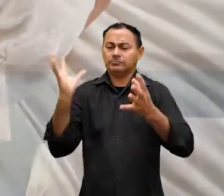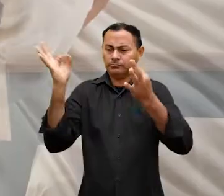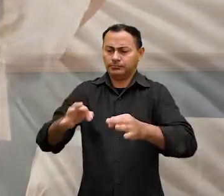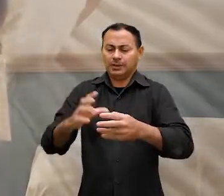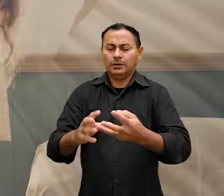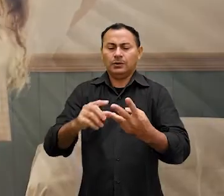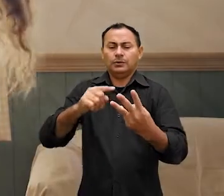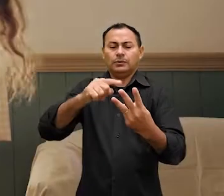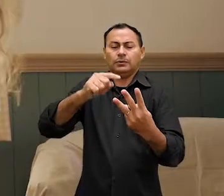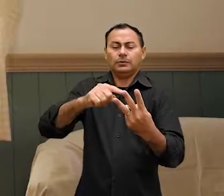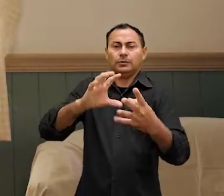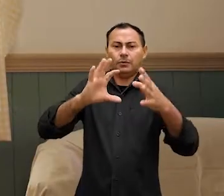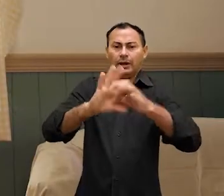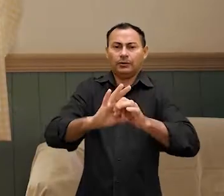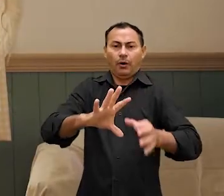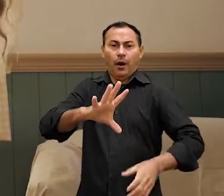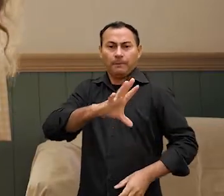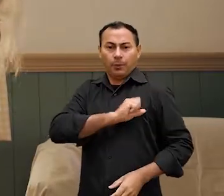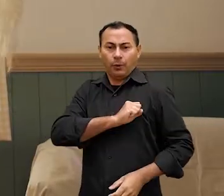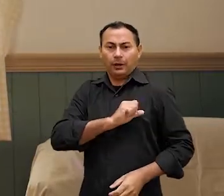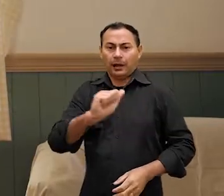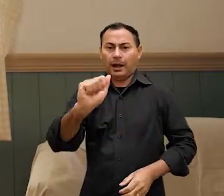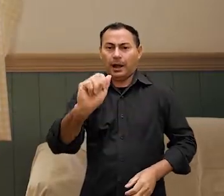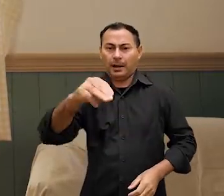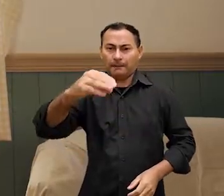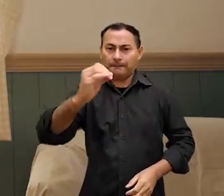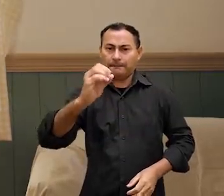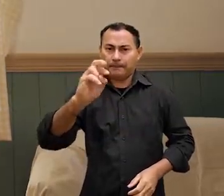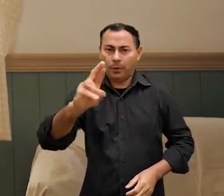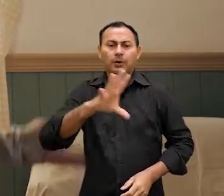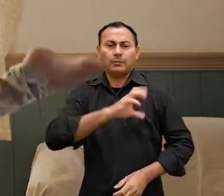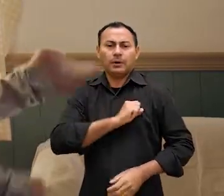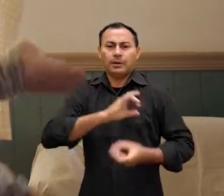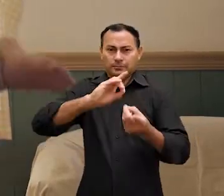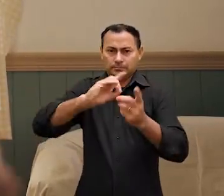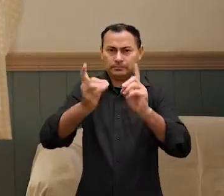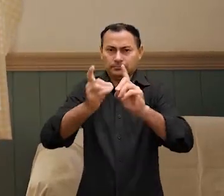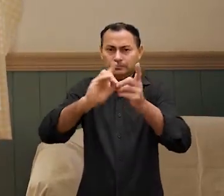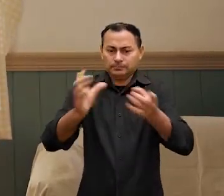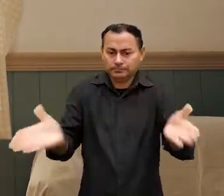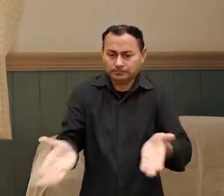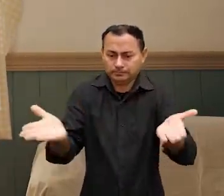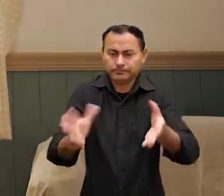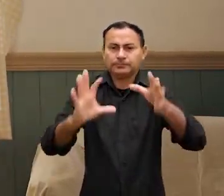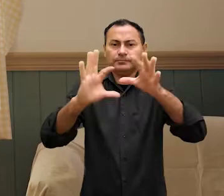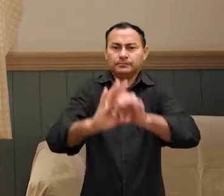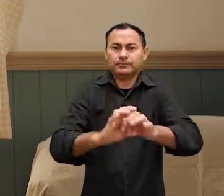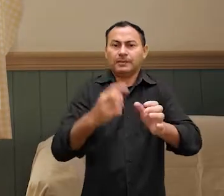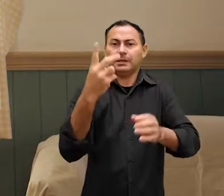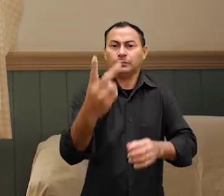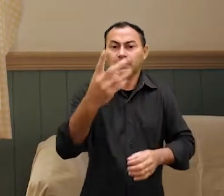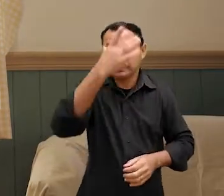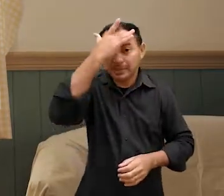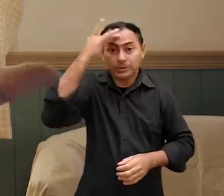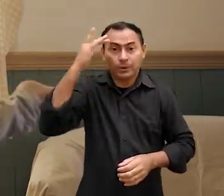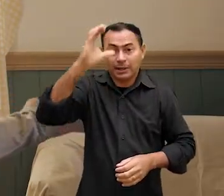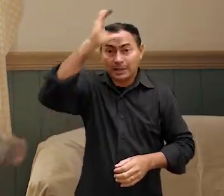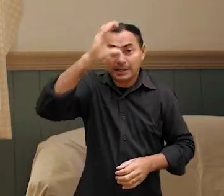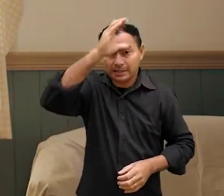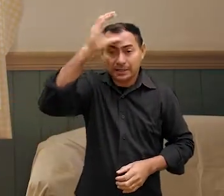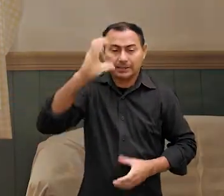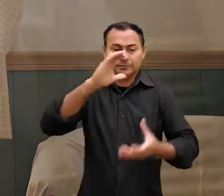elo do meio é o amor. O amor é a dinâmica que impulsiona a unidade entre 2 pessoas cristãs no